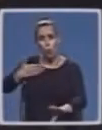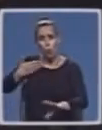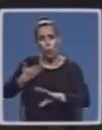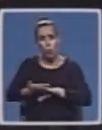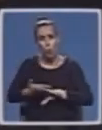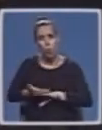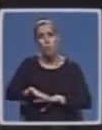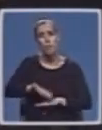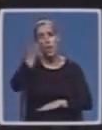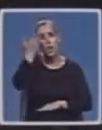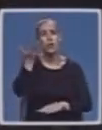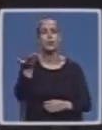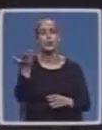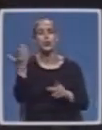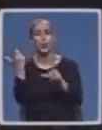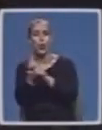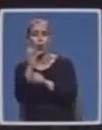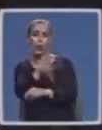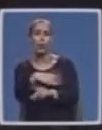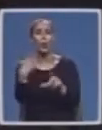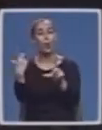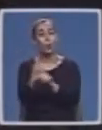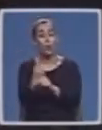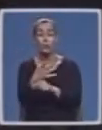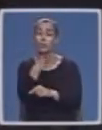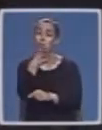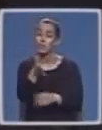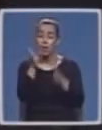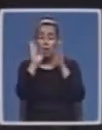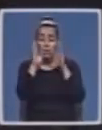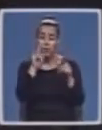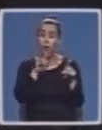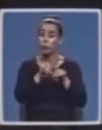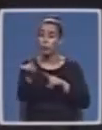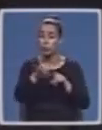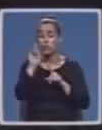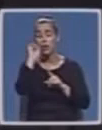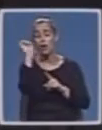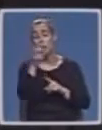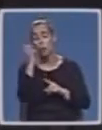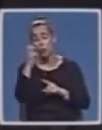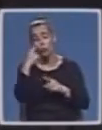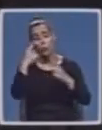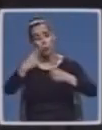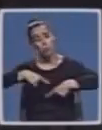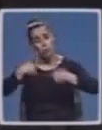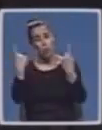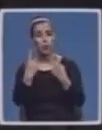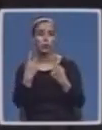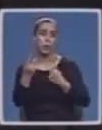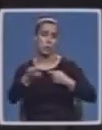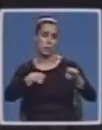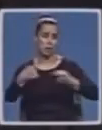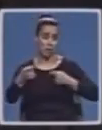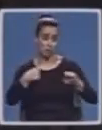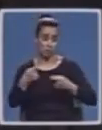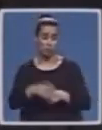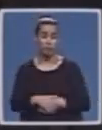consumimos. Significa que temos que ter uma atenção política na procura e na afirmação sempre desses mesmos mercados. E